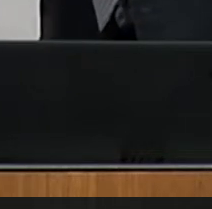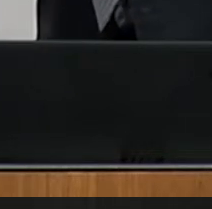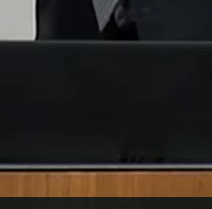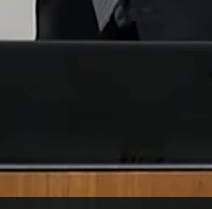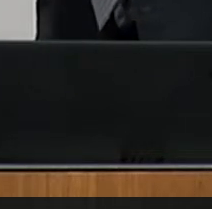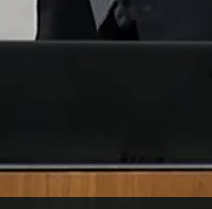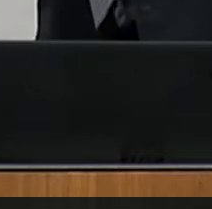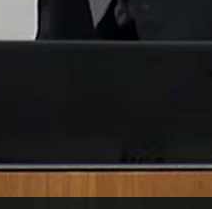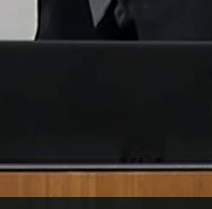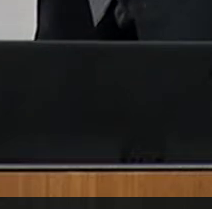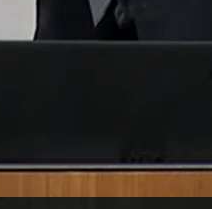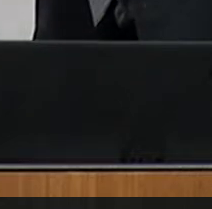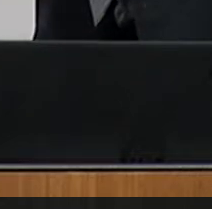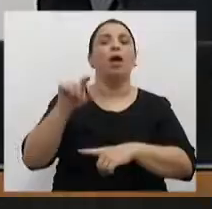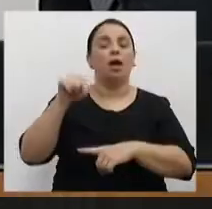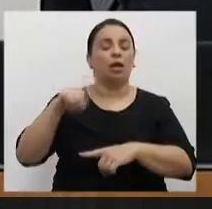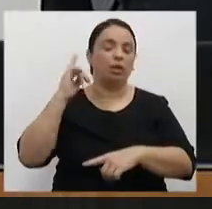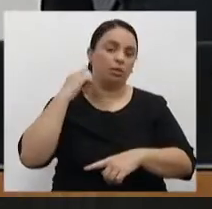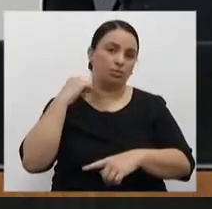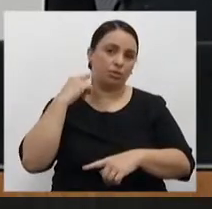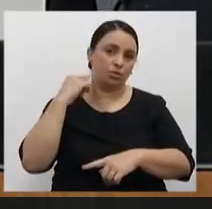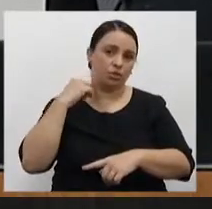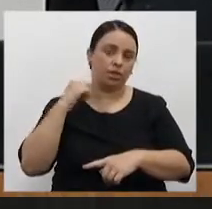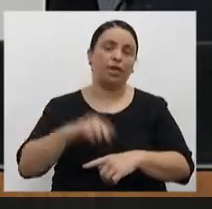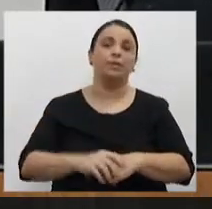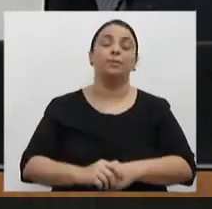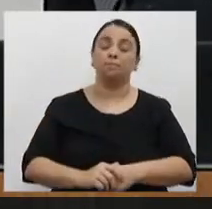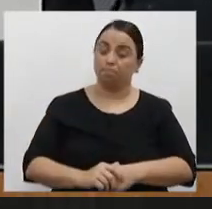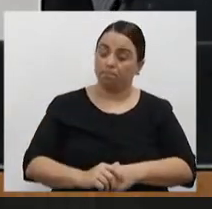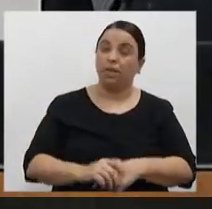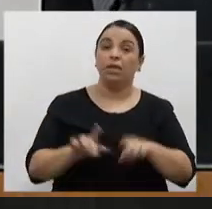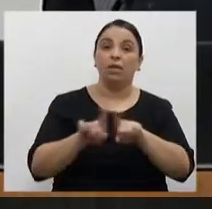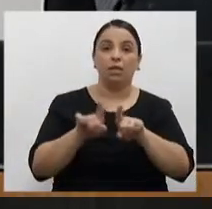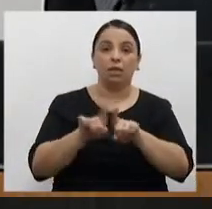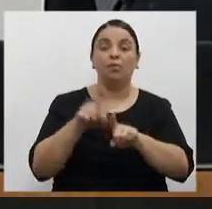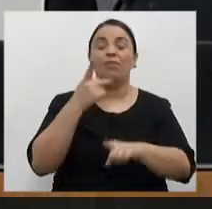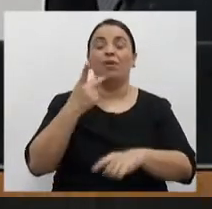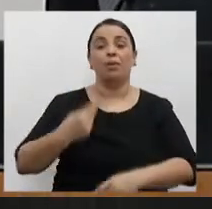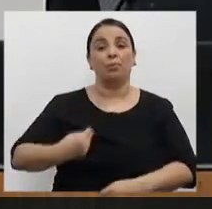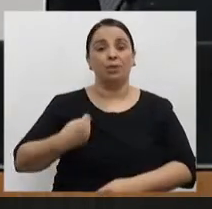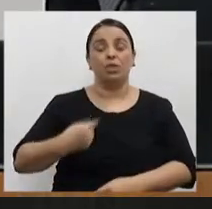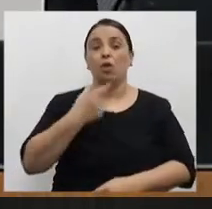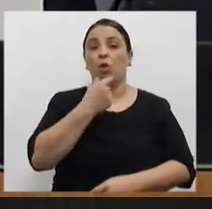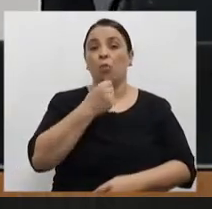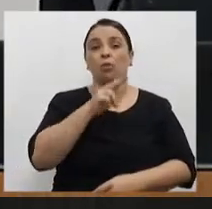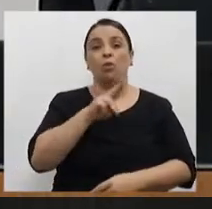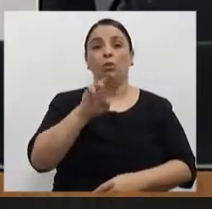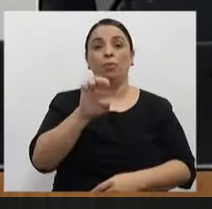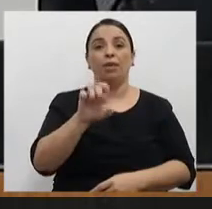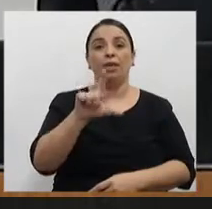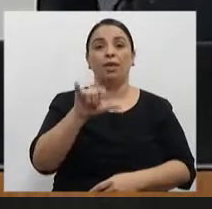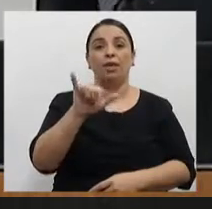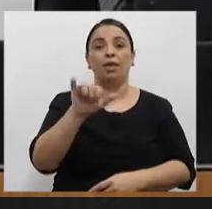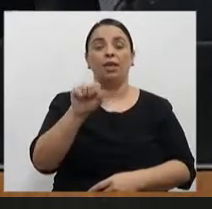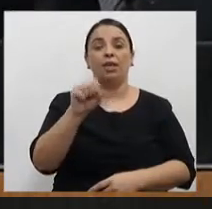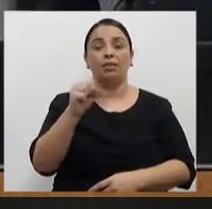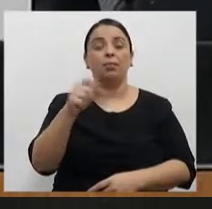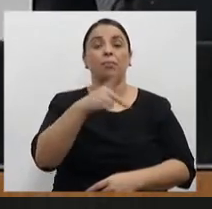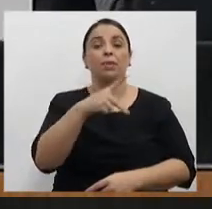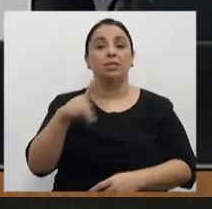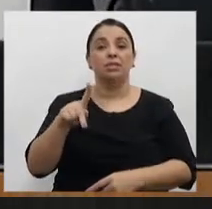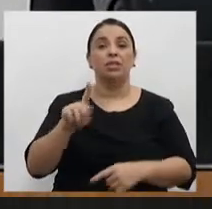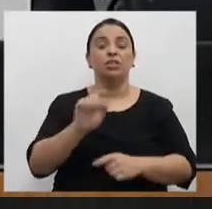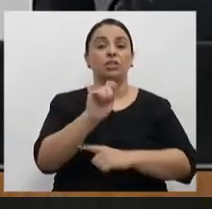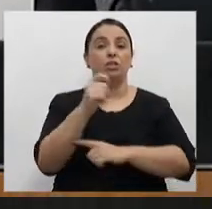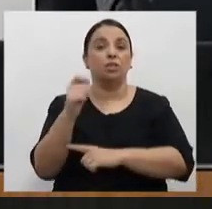Gerais, grande amigo Anderson. Quero também registrar a presença do senhor Elias Gonçalves, presidente da Associação de